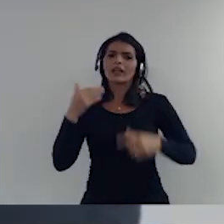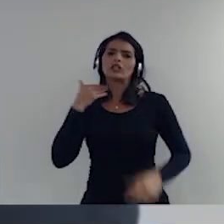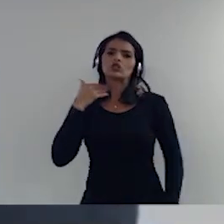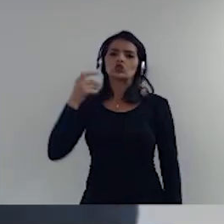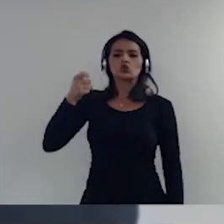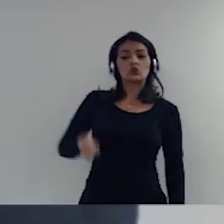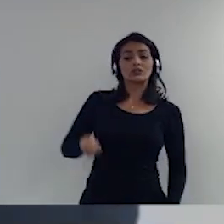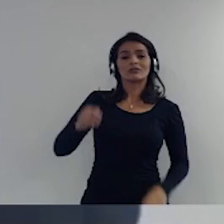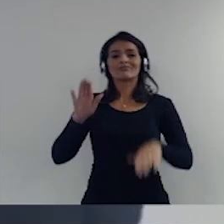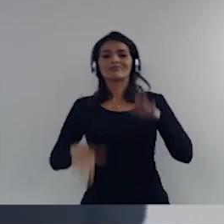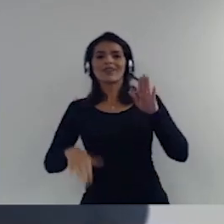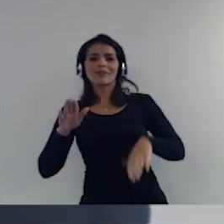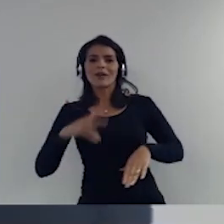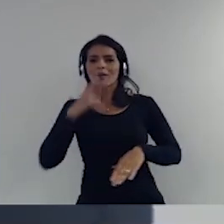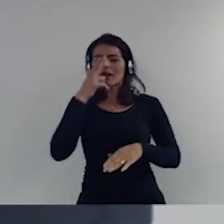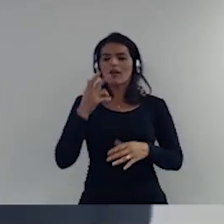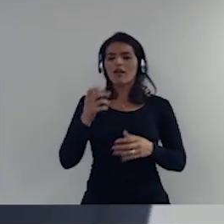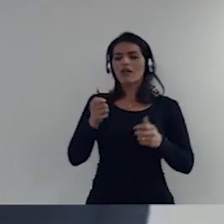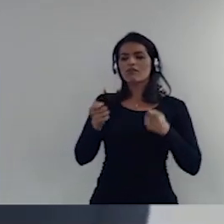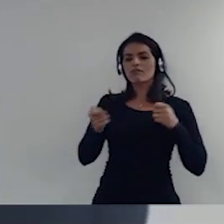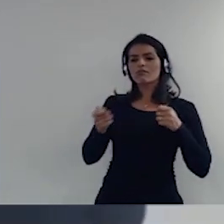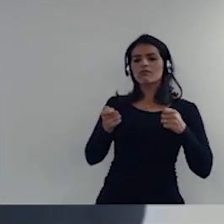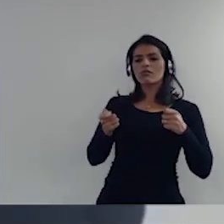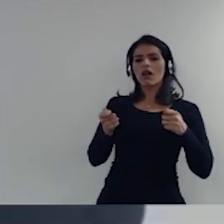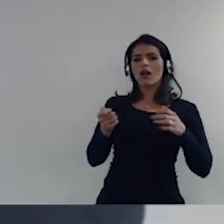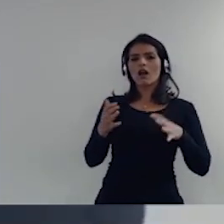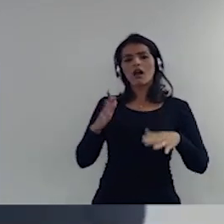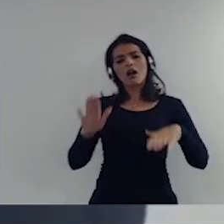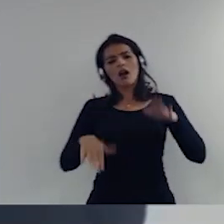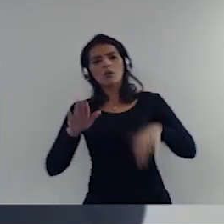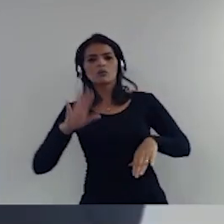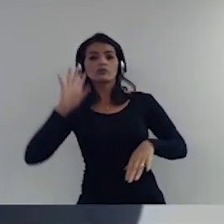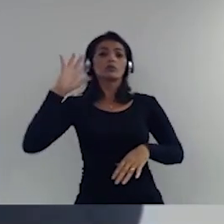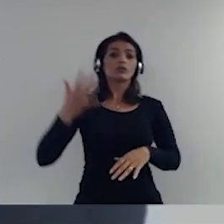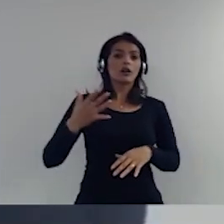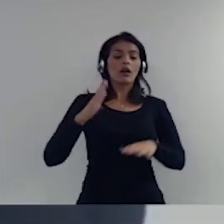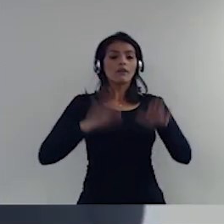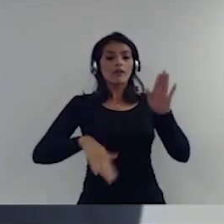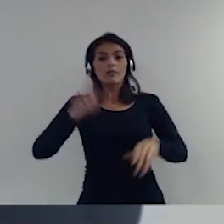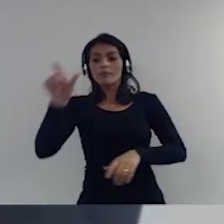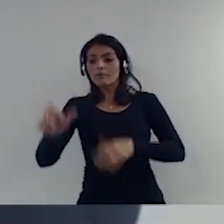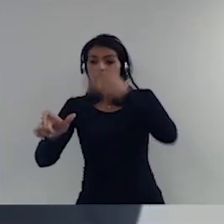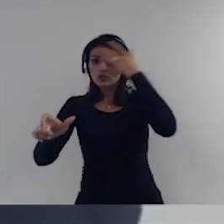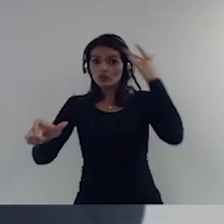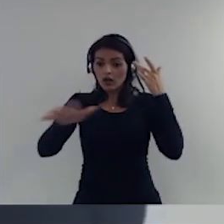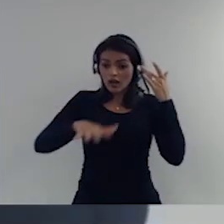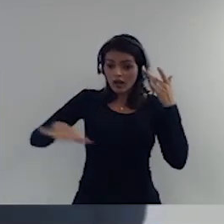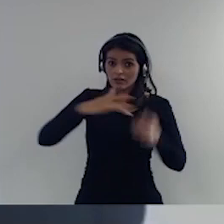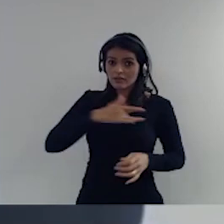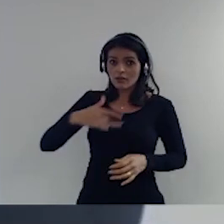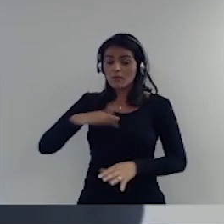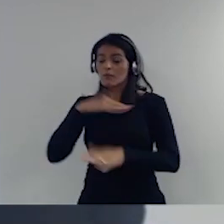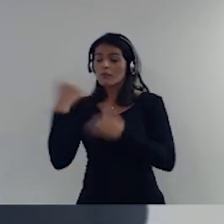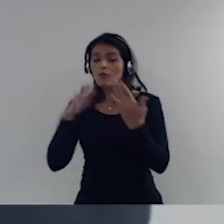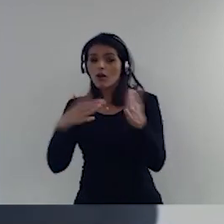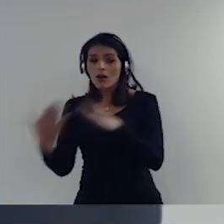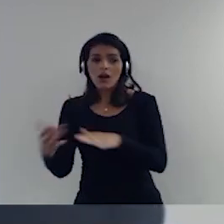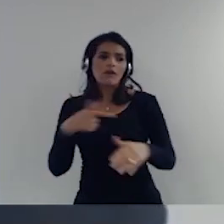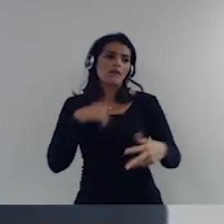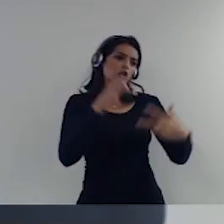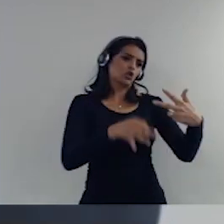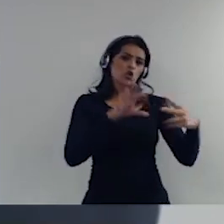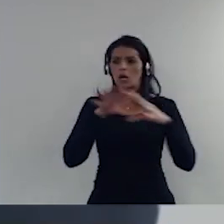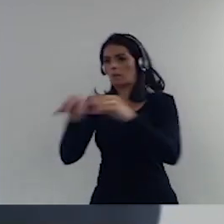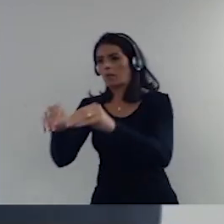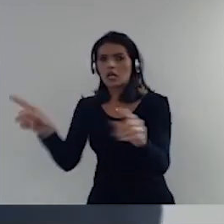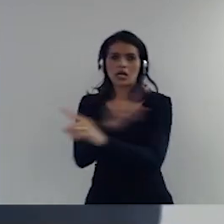magistradas que têm uma posição mais de contenção. Você fica, às vezes, as pessoas morrendo na saúde e tem gente que entende que o judiciário não pode